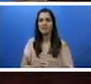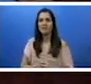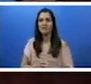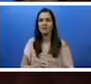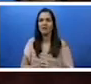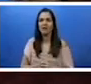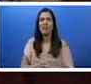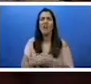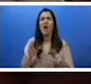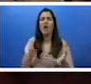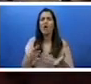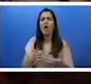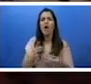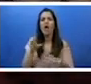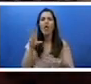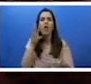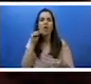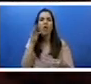escrito trenó?